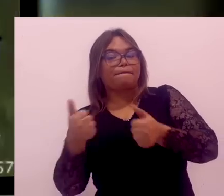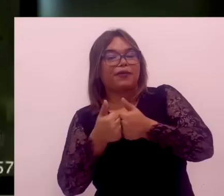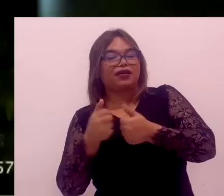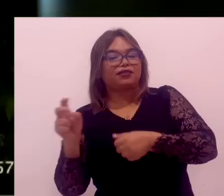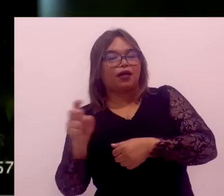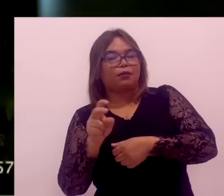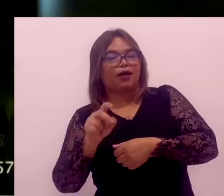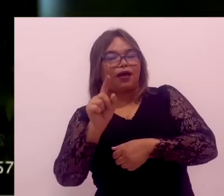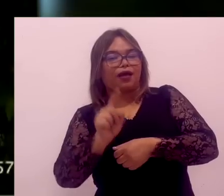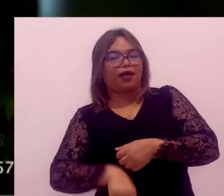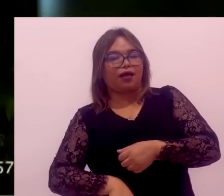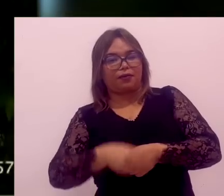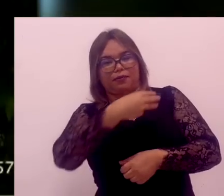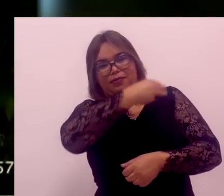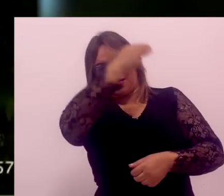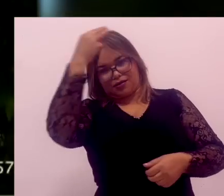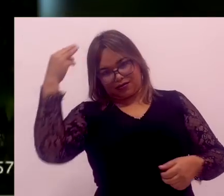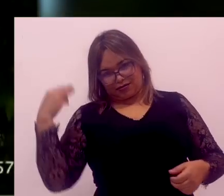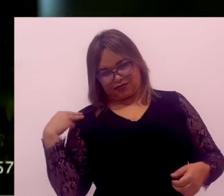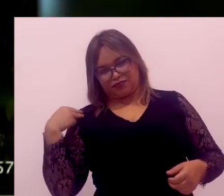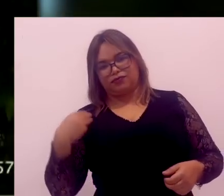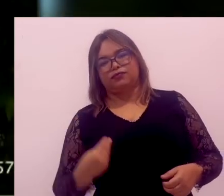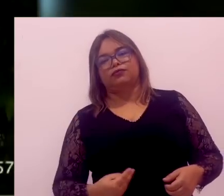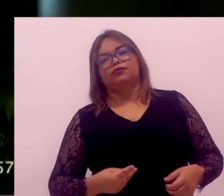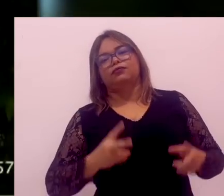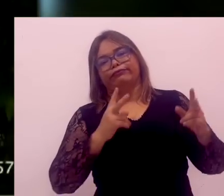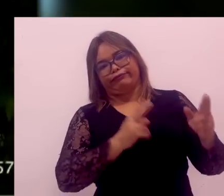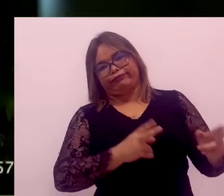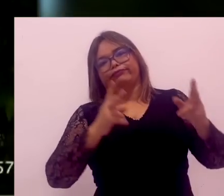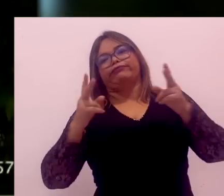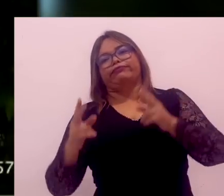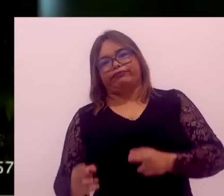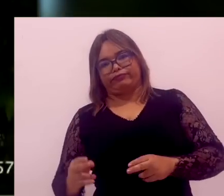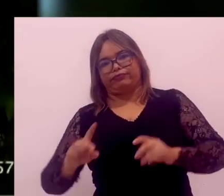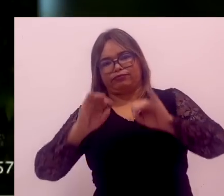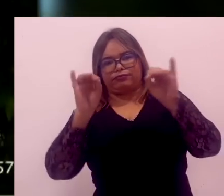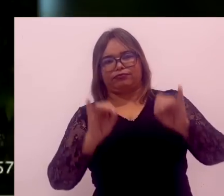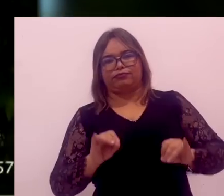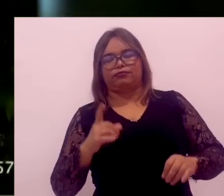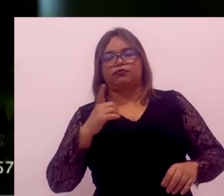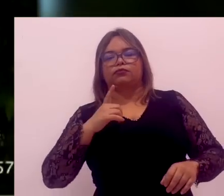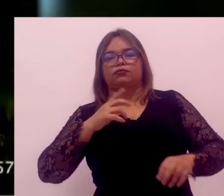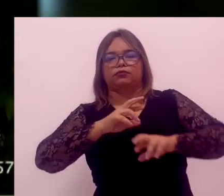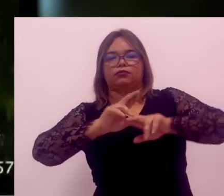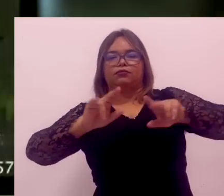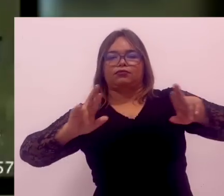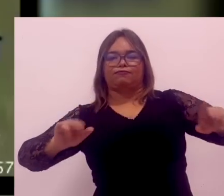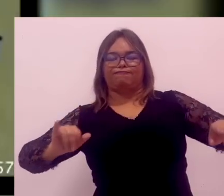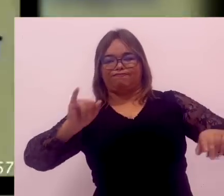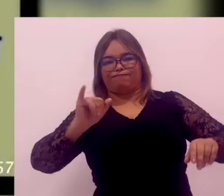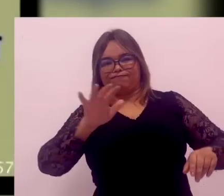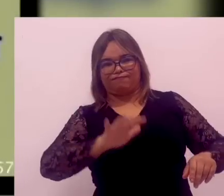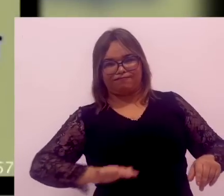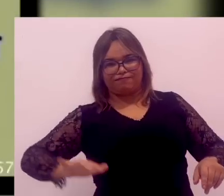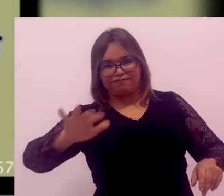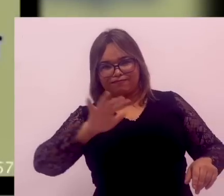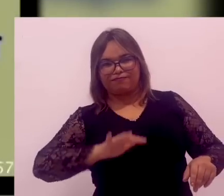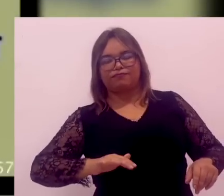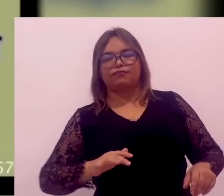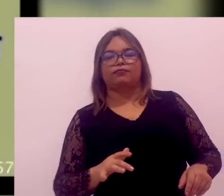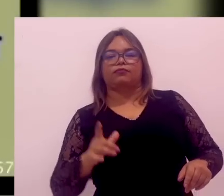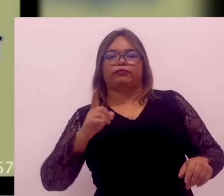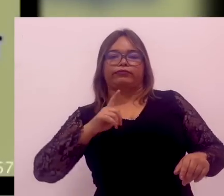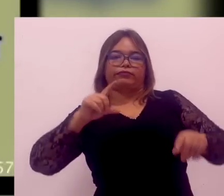e no hexágono, etc. Eles aparecem no quadrado. Este é o deus Harpócrates, se você prefere,